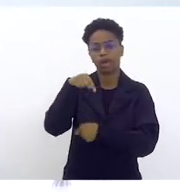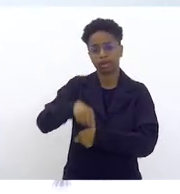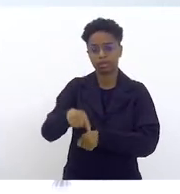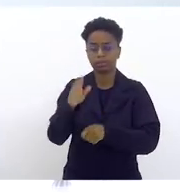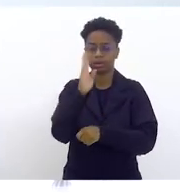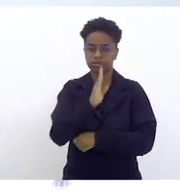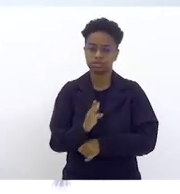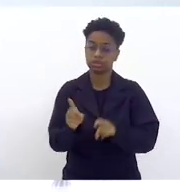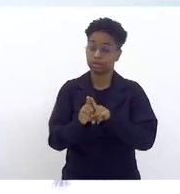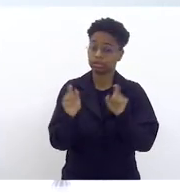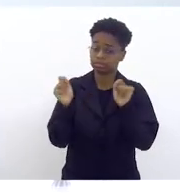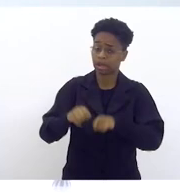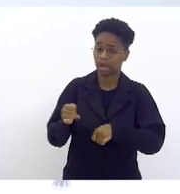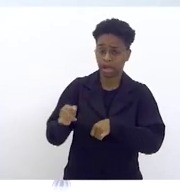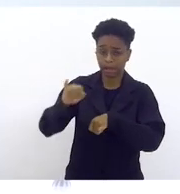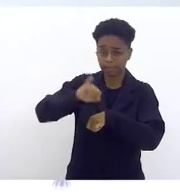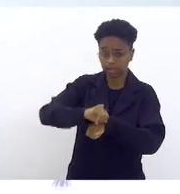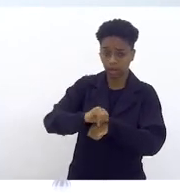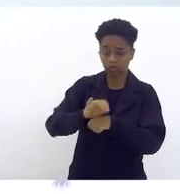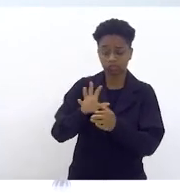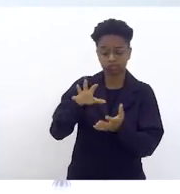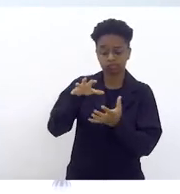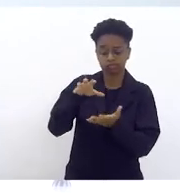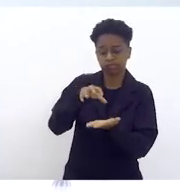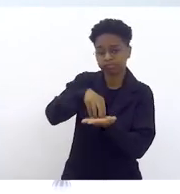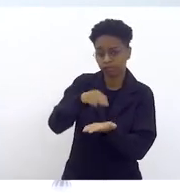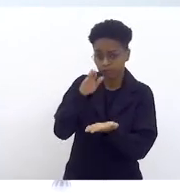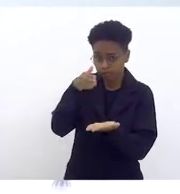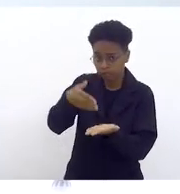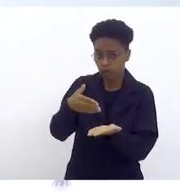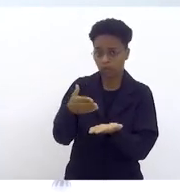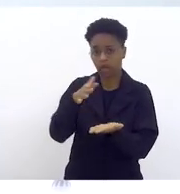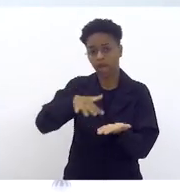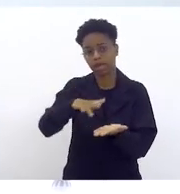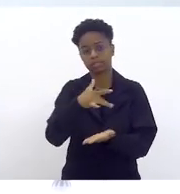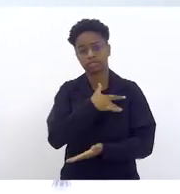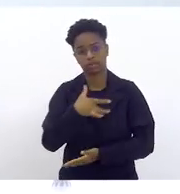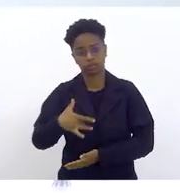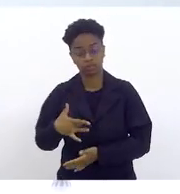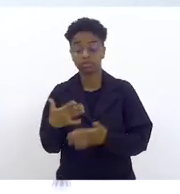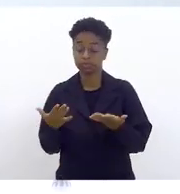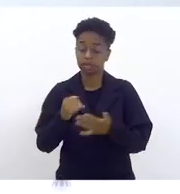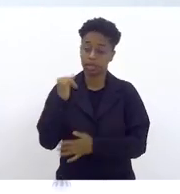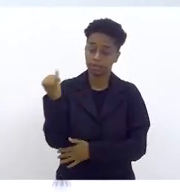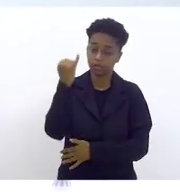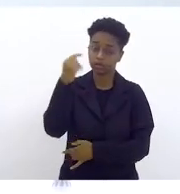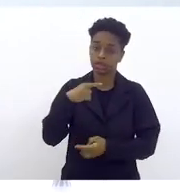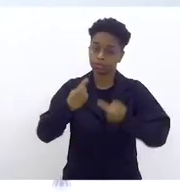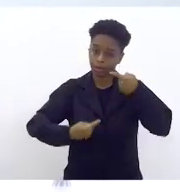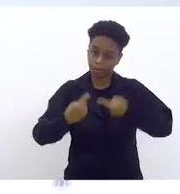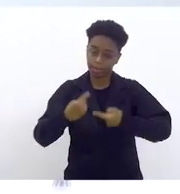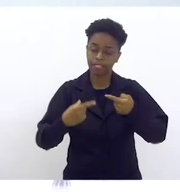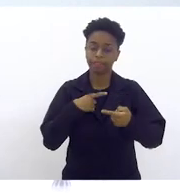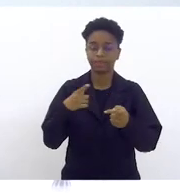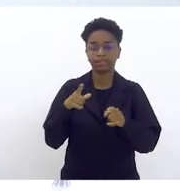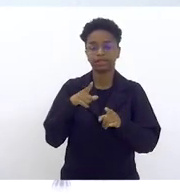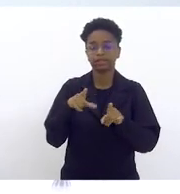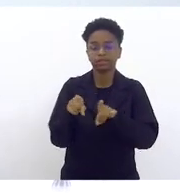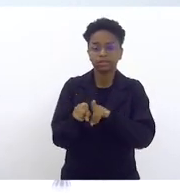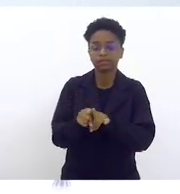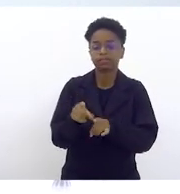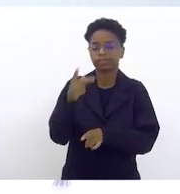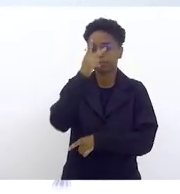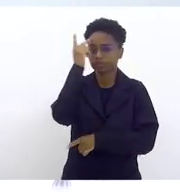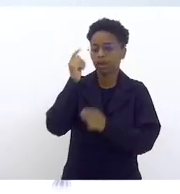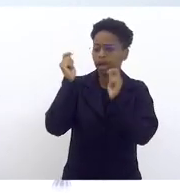Complexo da Saúde então daí a importância da gente fazer um debate como esse ter aqui uma pessoa com a capacidade com doutor temporão